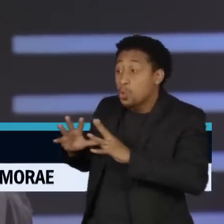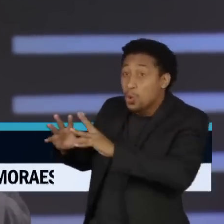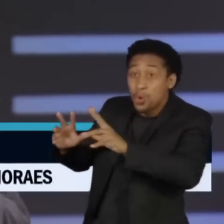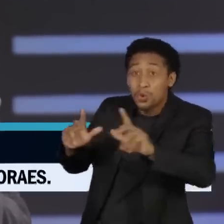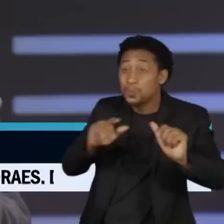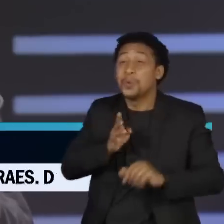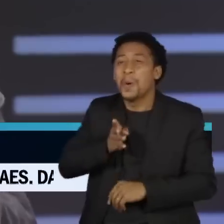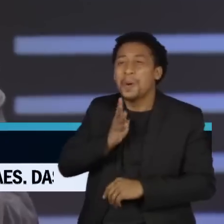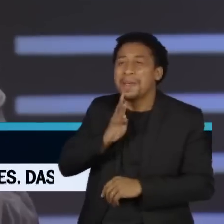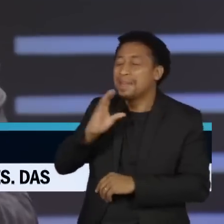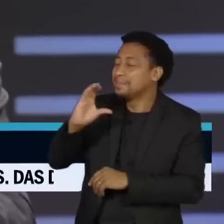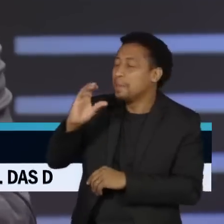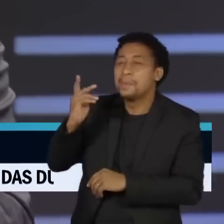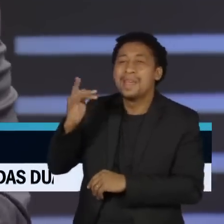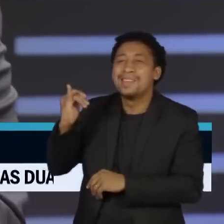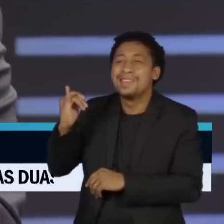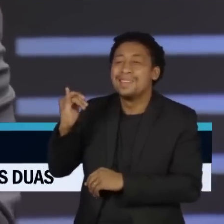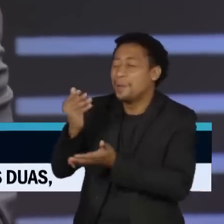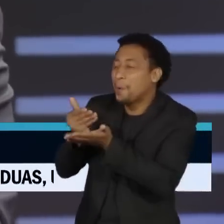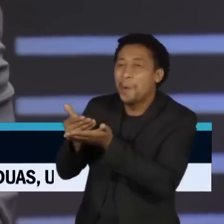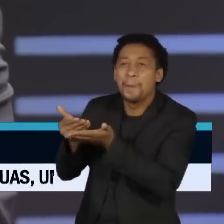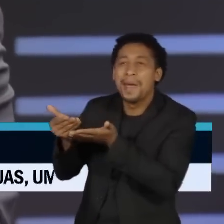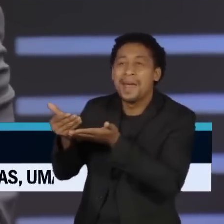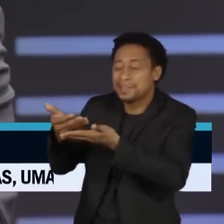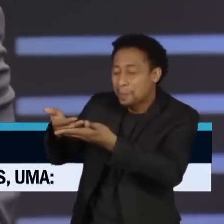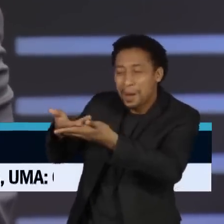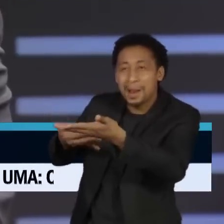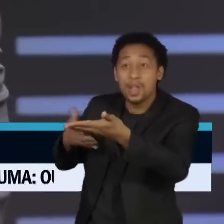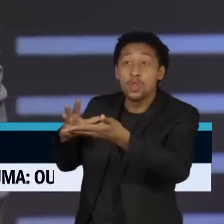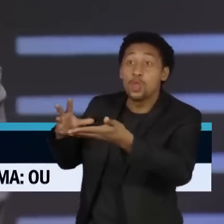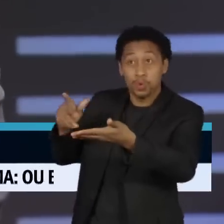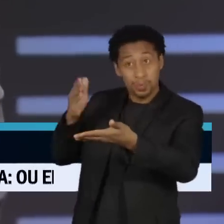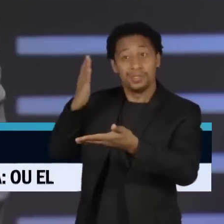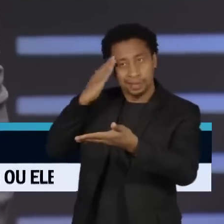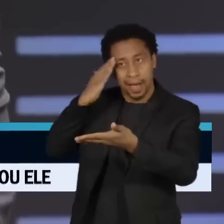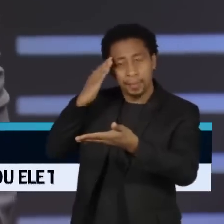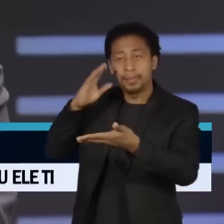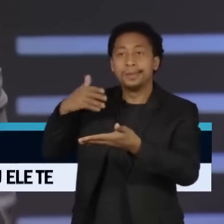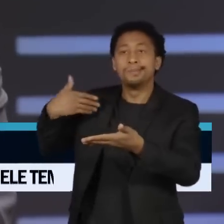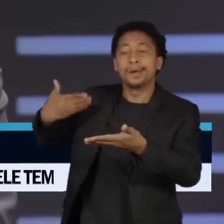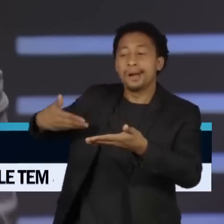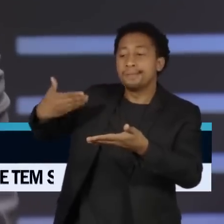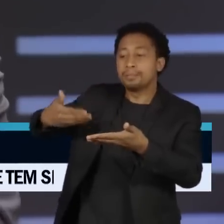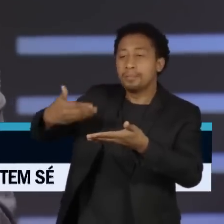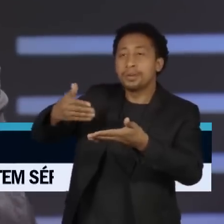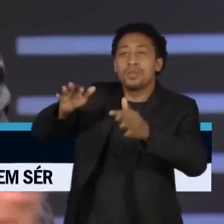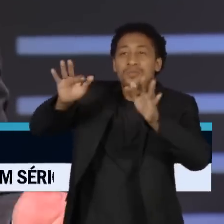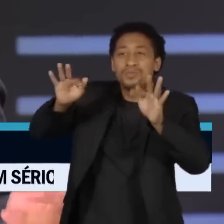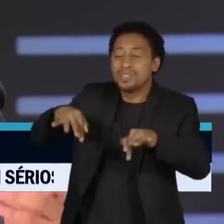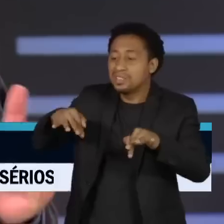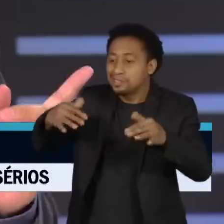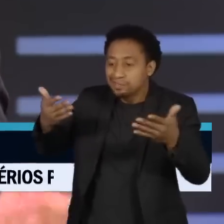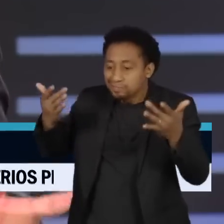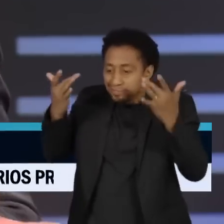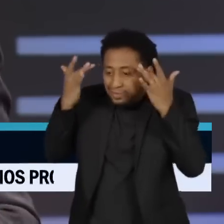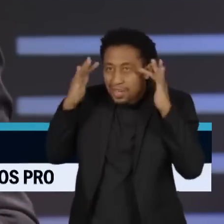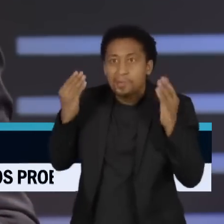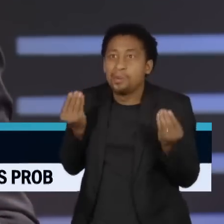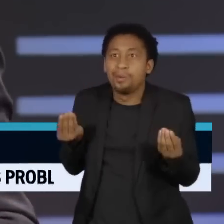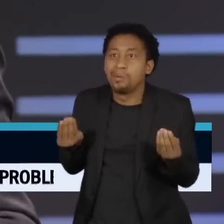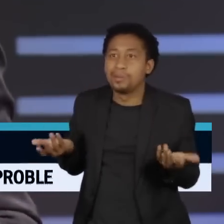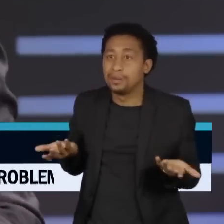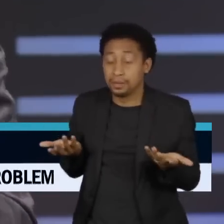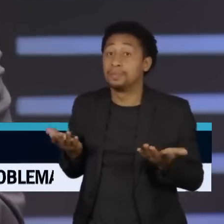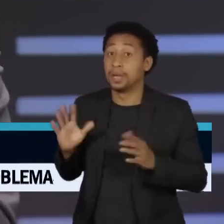uma CPI termina. Hoje, os aliados do governo Jair Bolsonaro são minoria, tanto é que perderam por 49-32 no